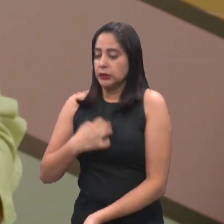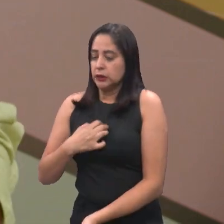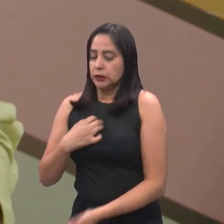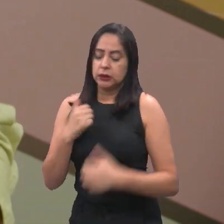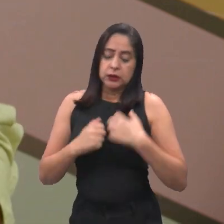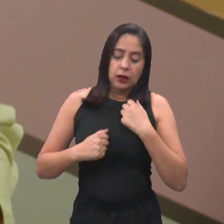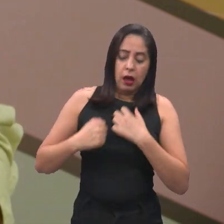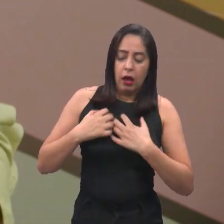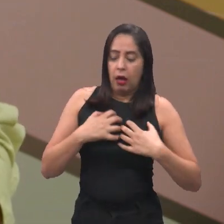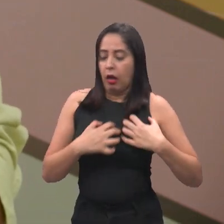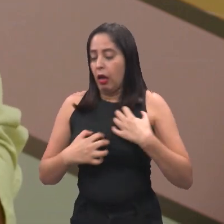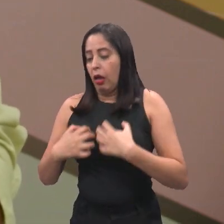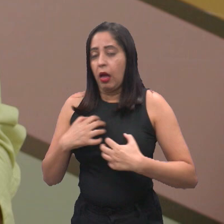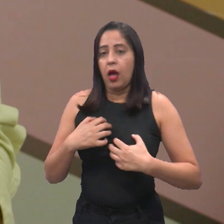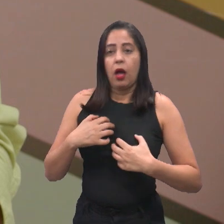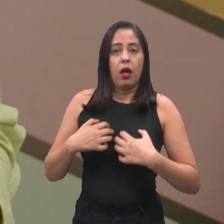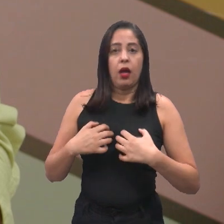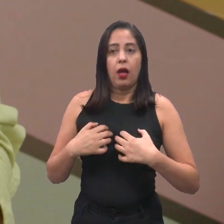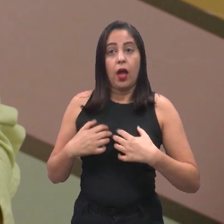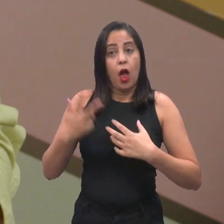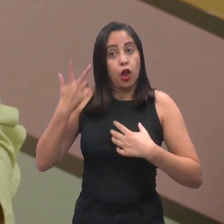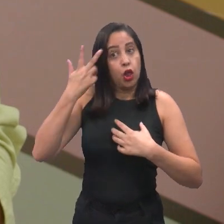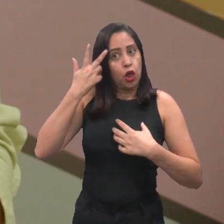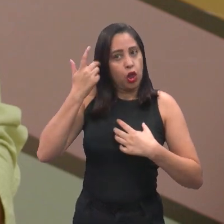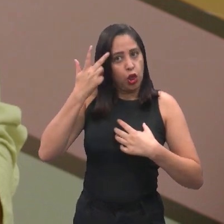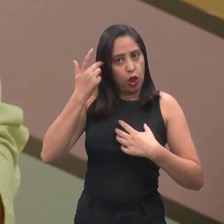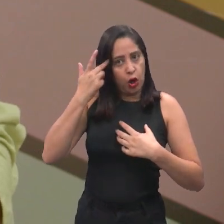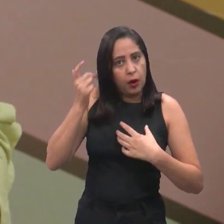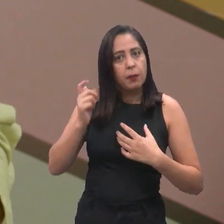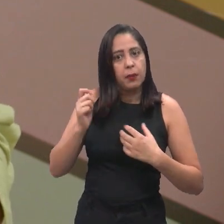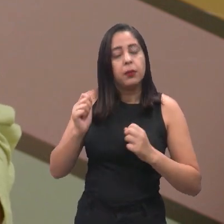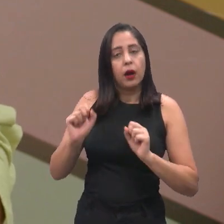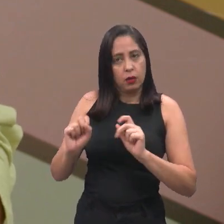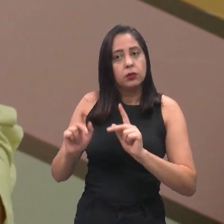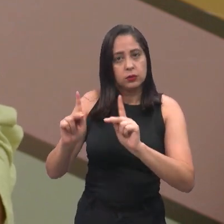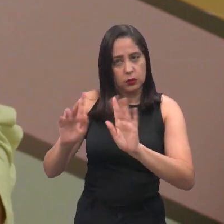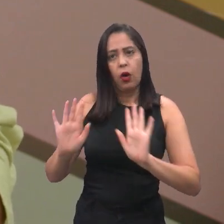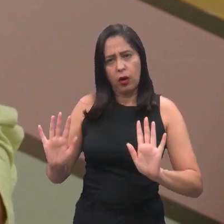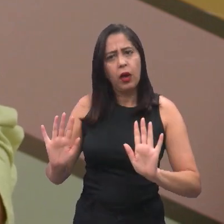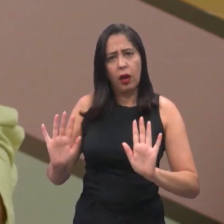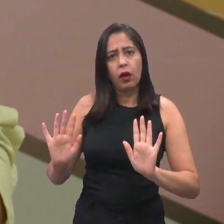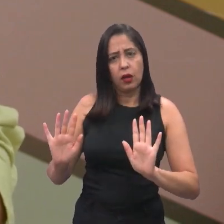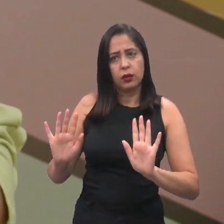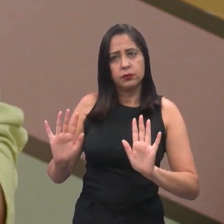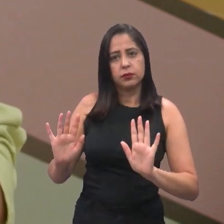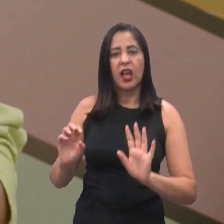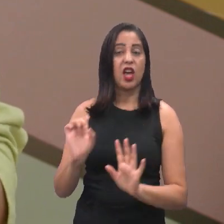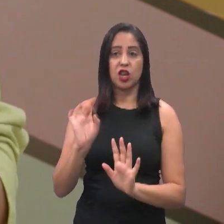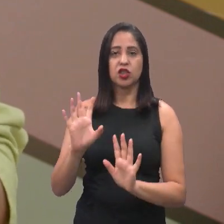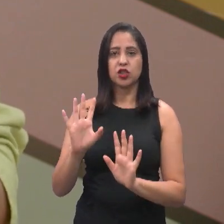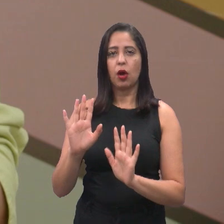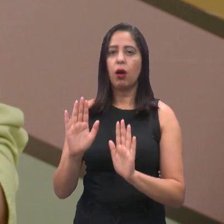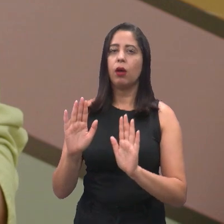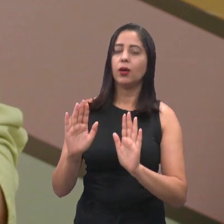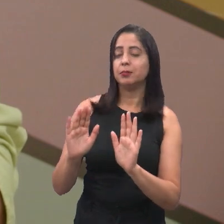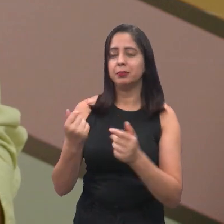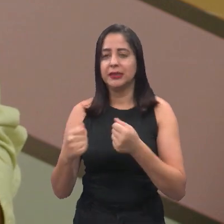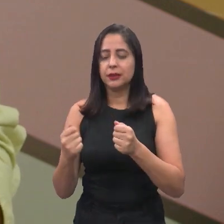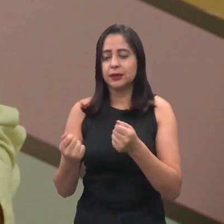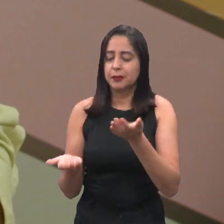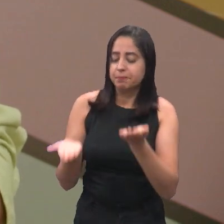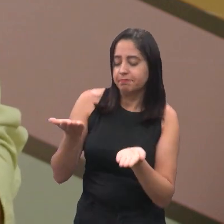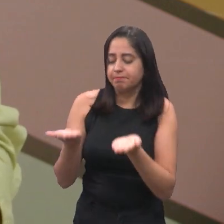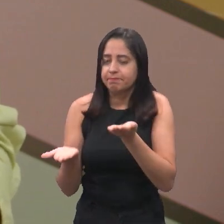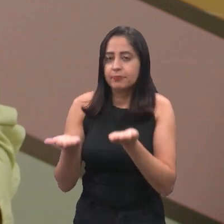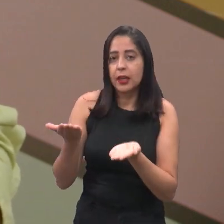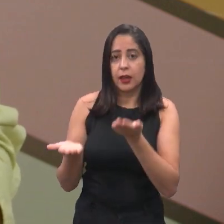estou com múltiplas responsabilidades, atividades, faz parte de um ajuste de rotina. Então, é bom a gente diferenciar. E também o